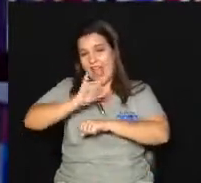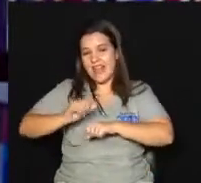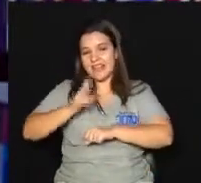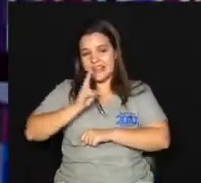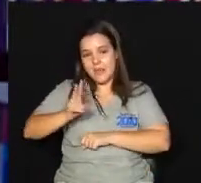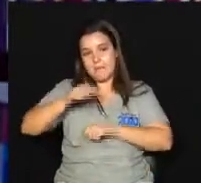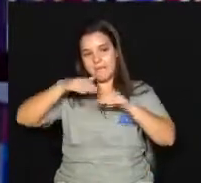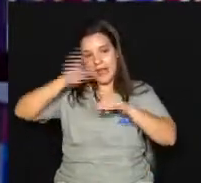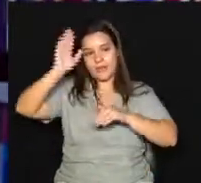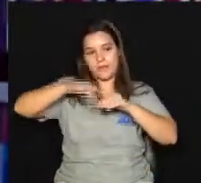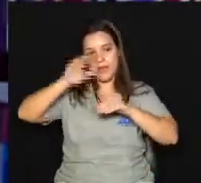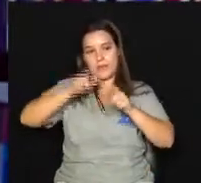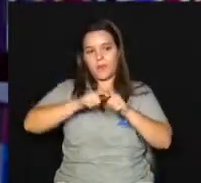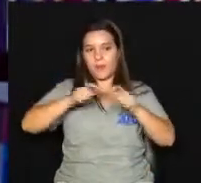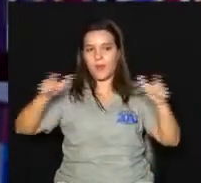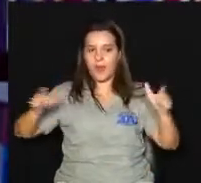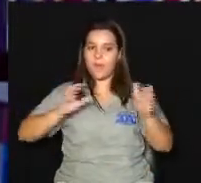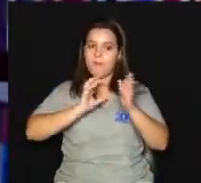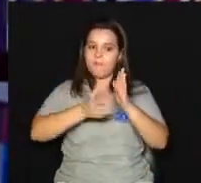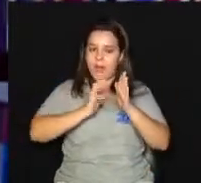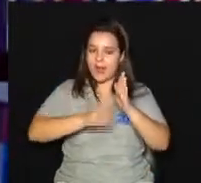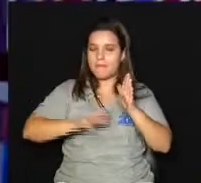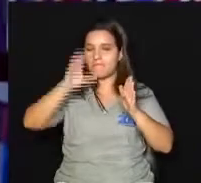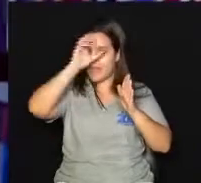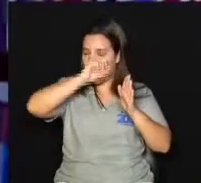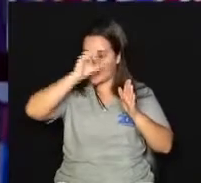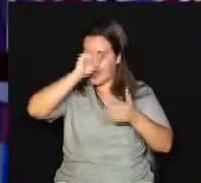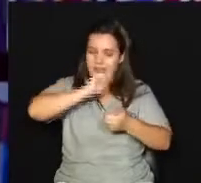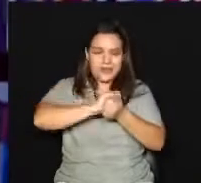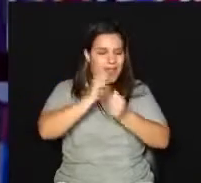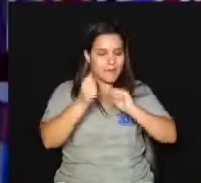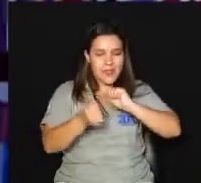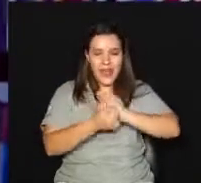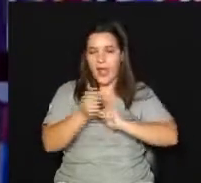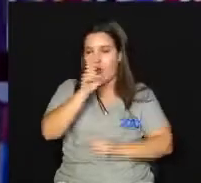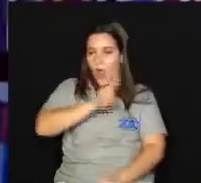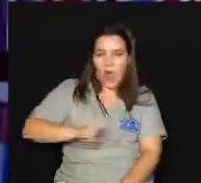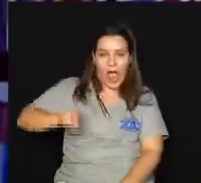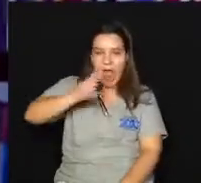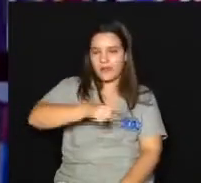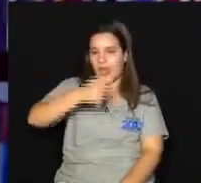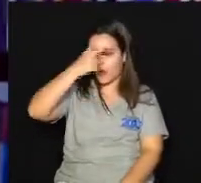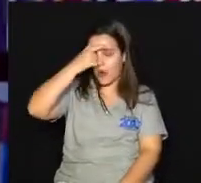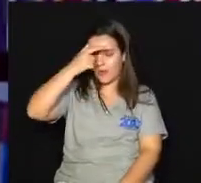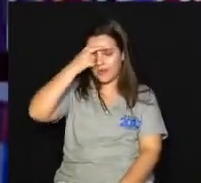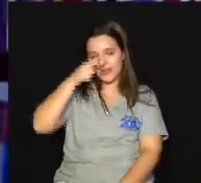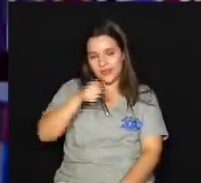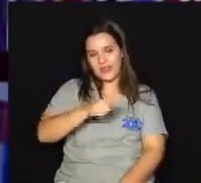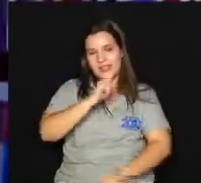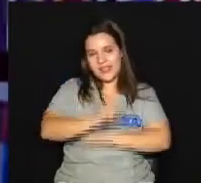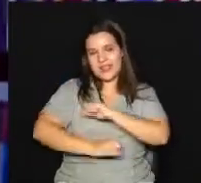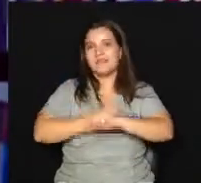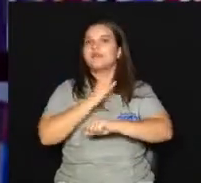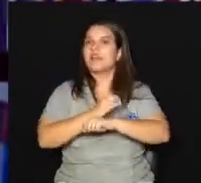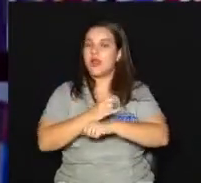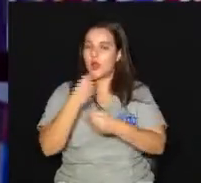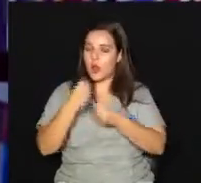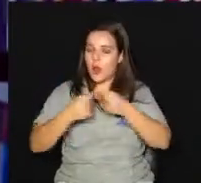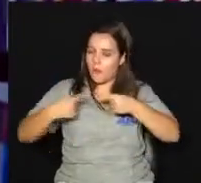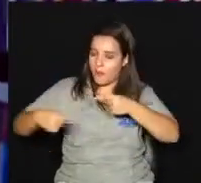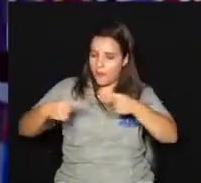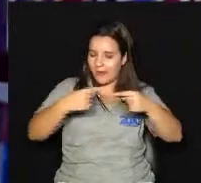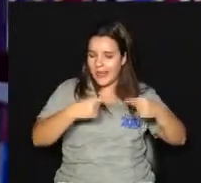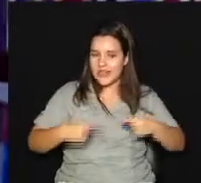discutimos, os partidos vão ter que aprender a lidar de forma mais científica, do ponto de vista social, com